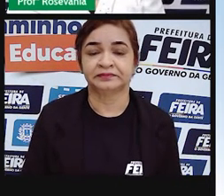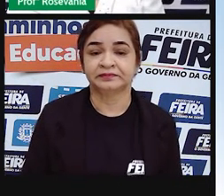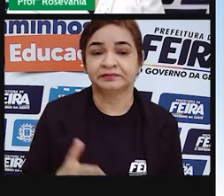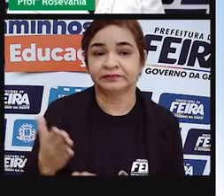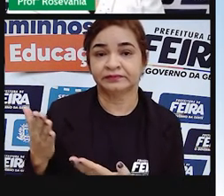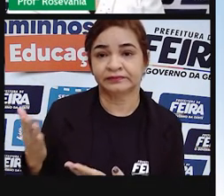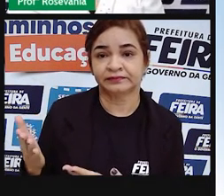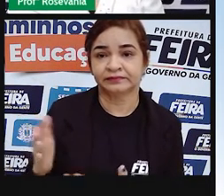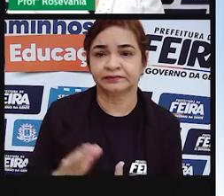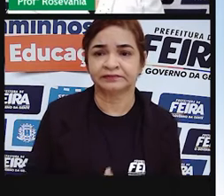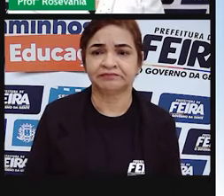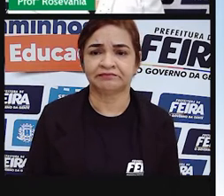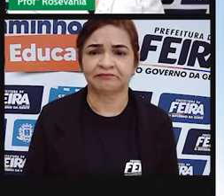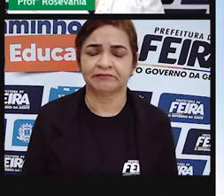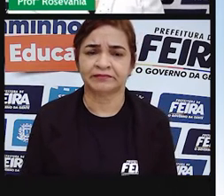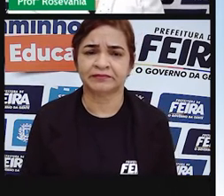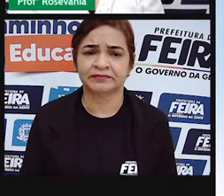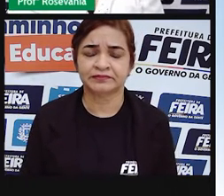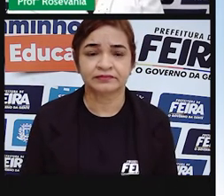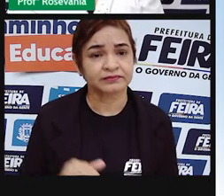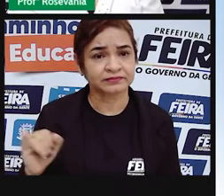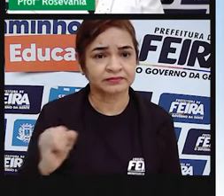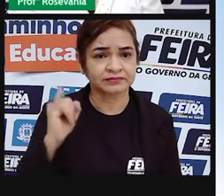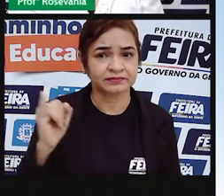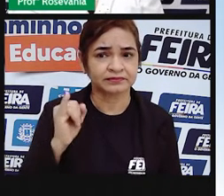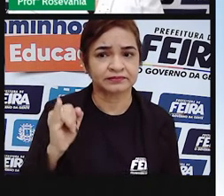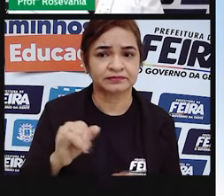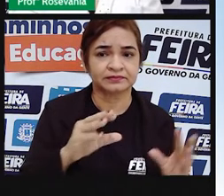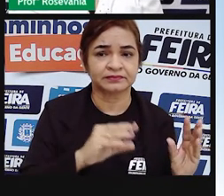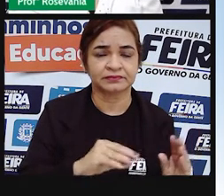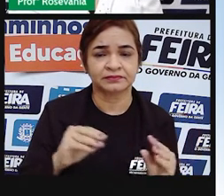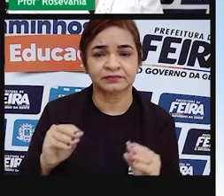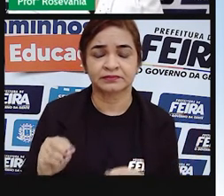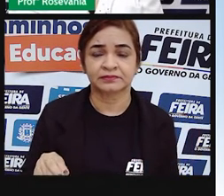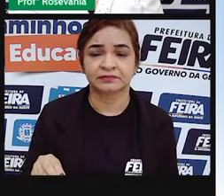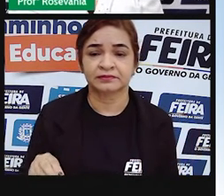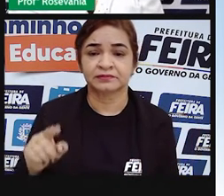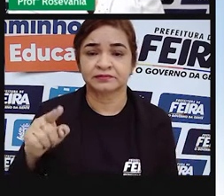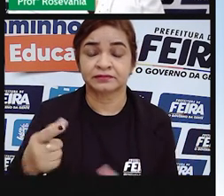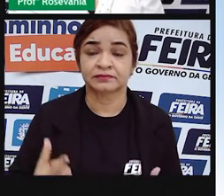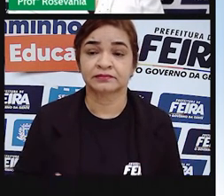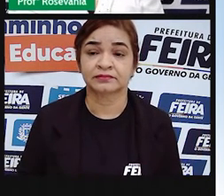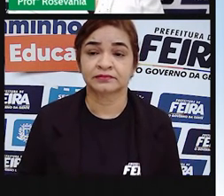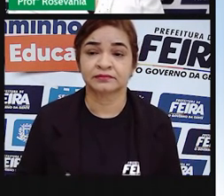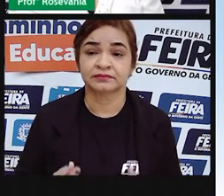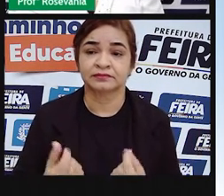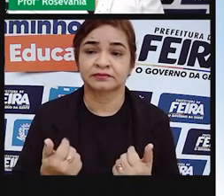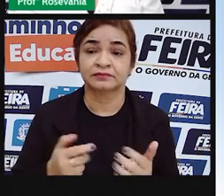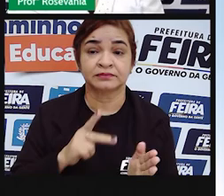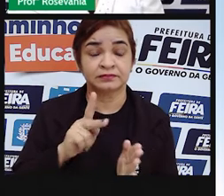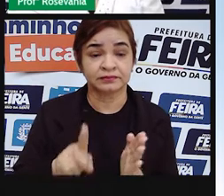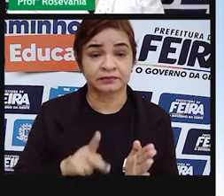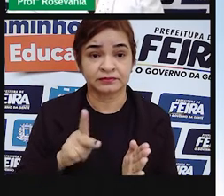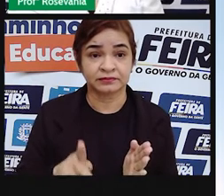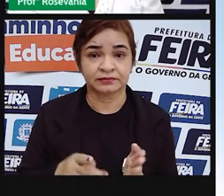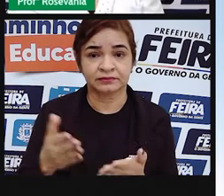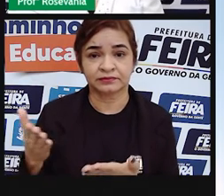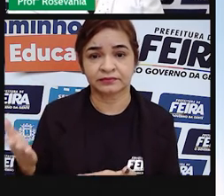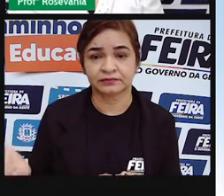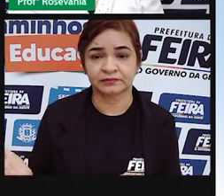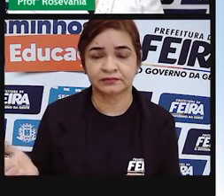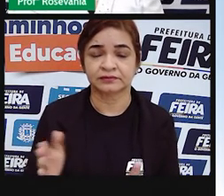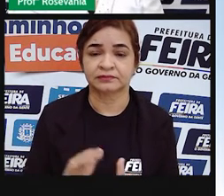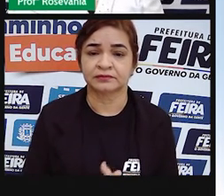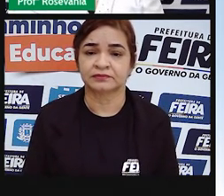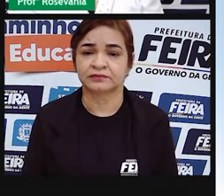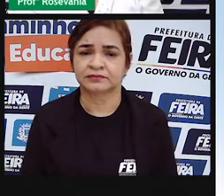Bom, os principais motivos para a imigração, como eu falei para vocês, são os econômicos e os políticos. Aí eu mostrei aqui, né,